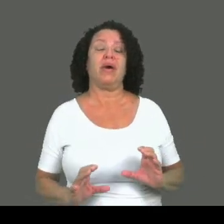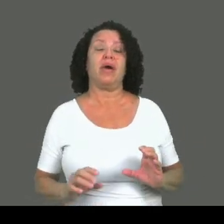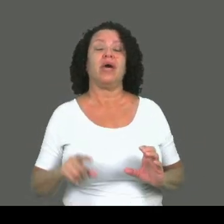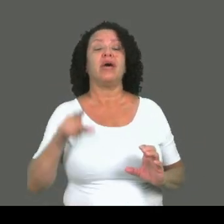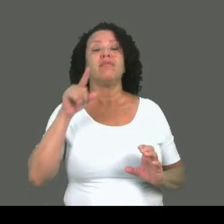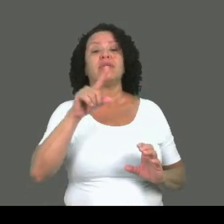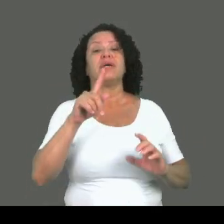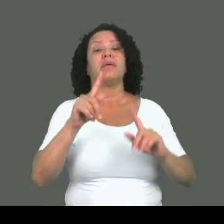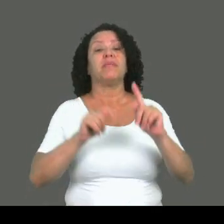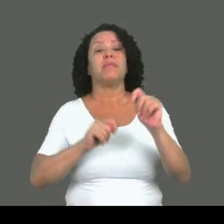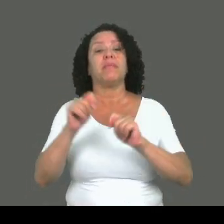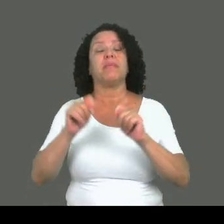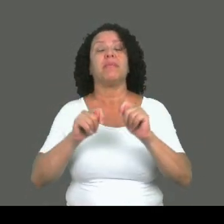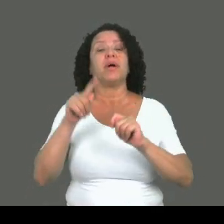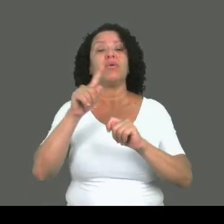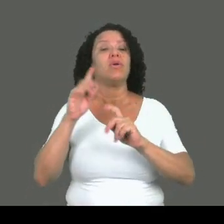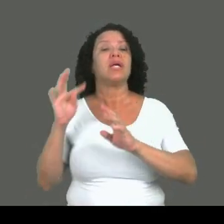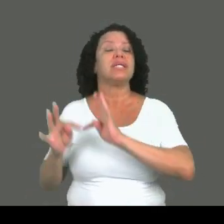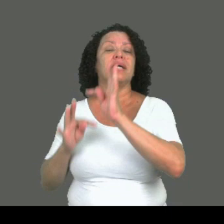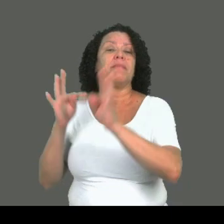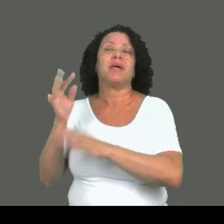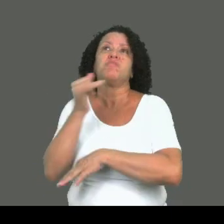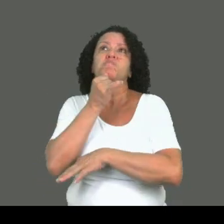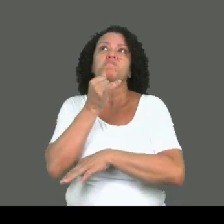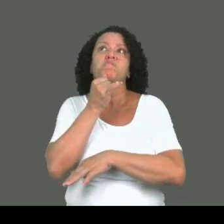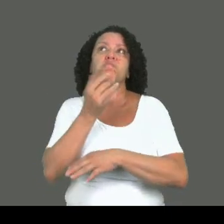apenas num tratamento, de repente,